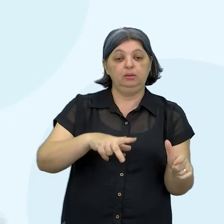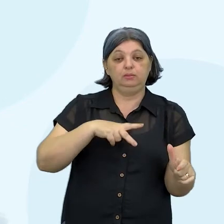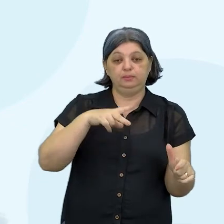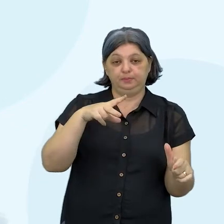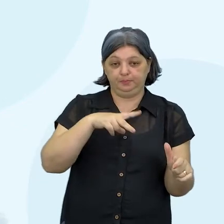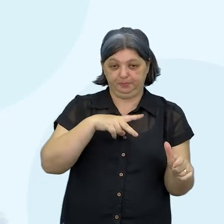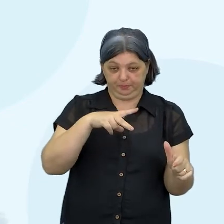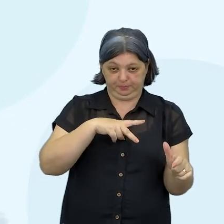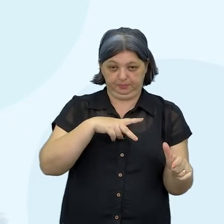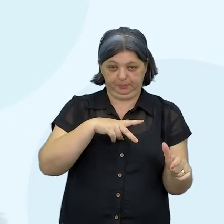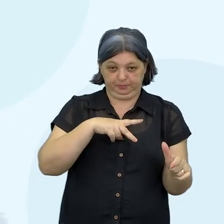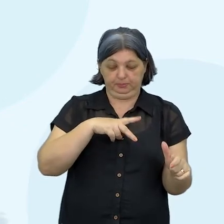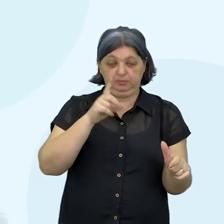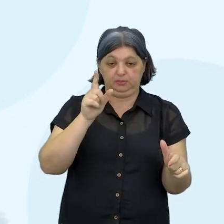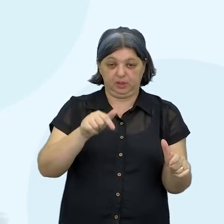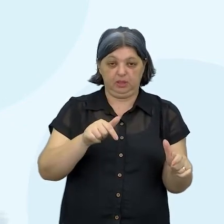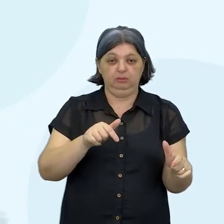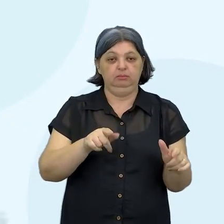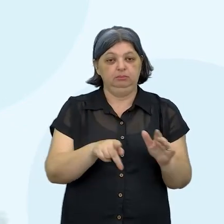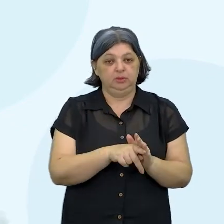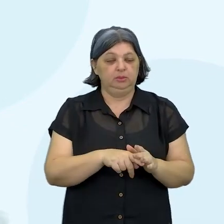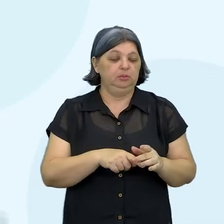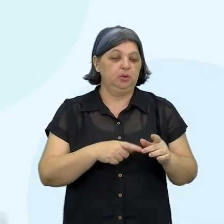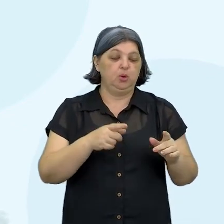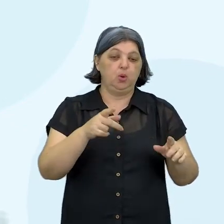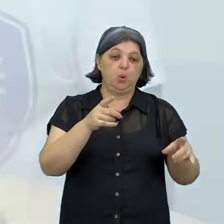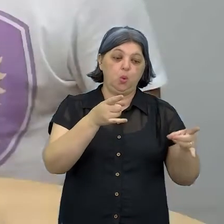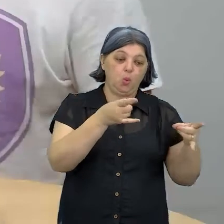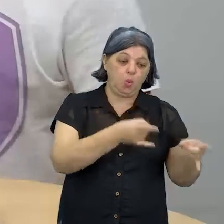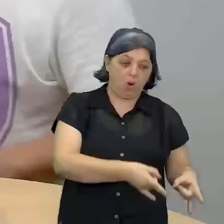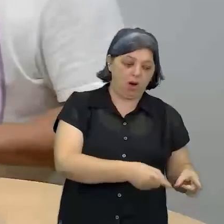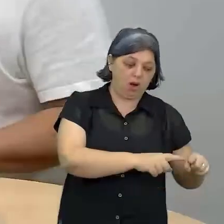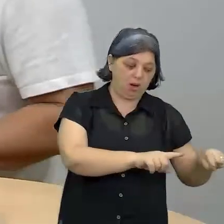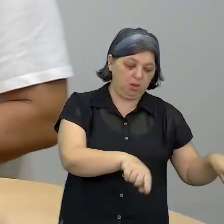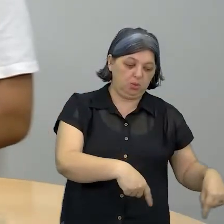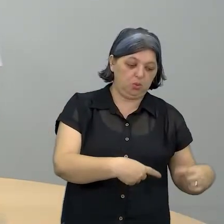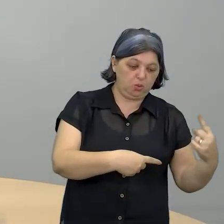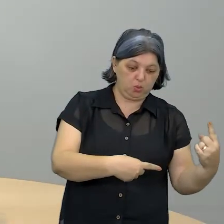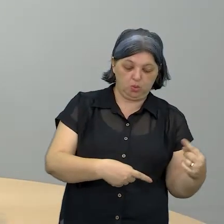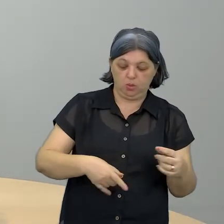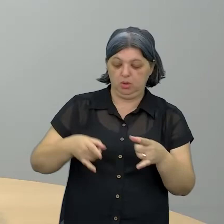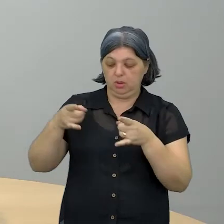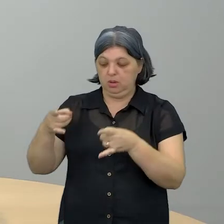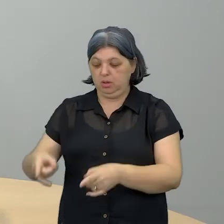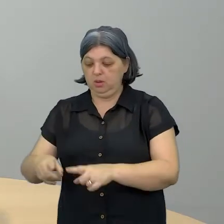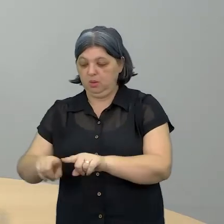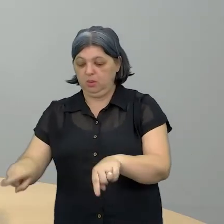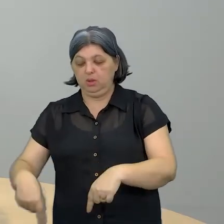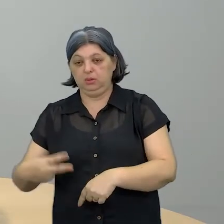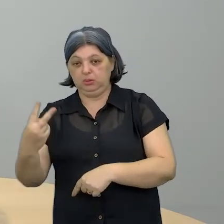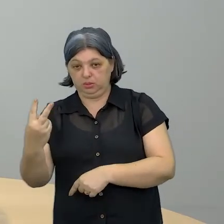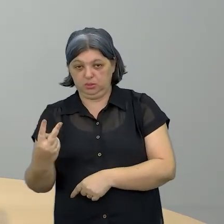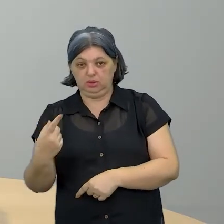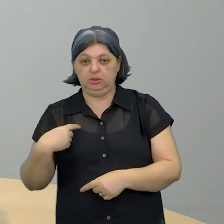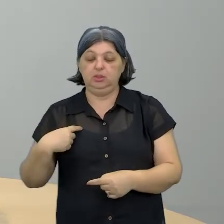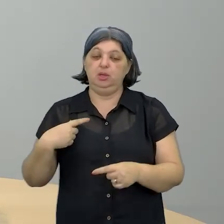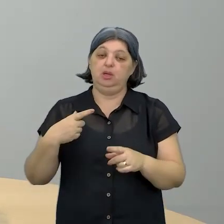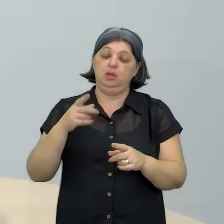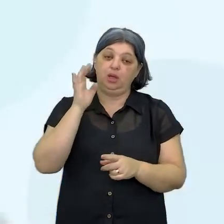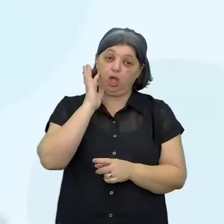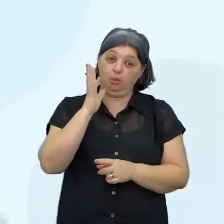são a área dos quartos, quarto 1 e quarto 2. Então, são de 2 dormitórios essa casa que eu